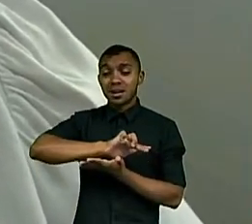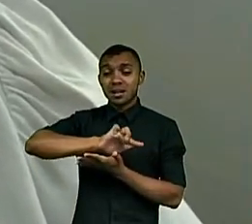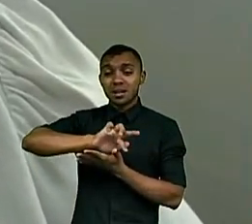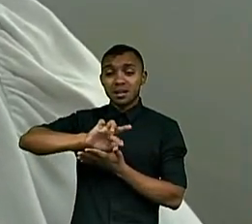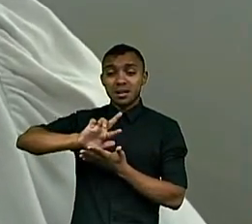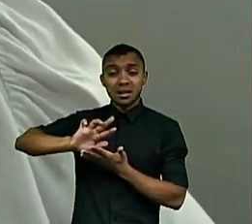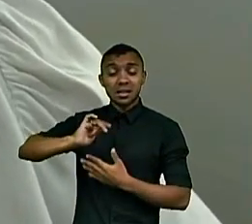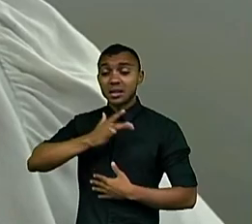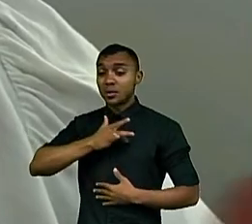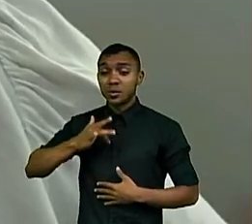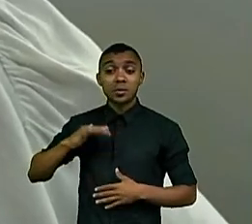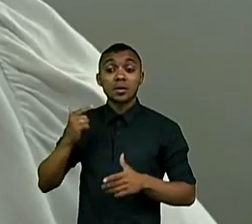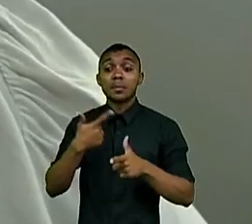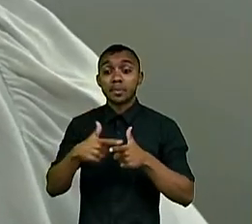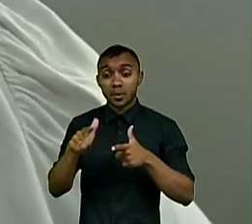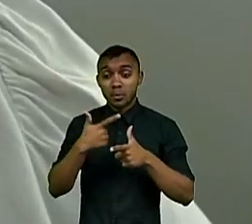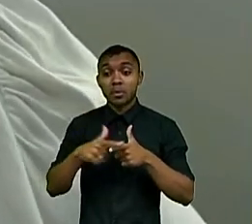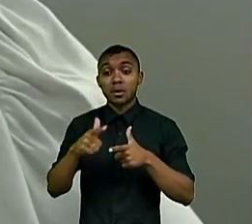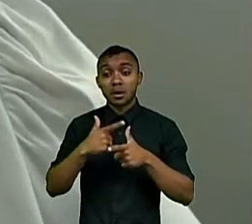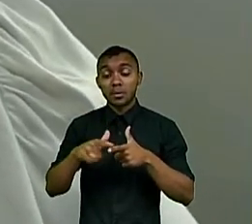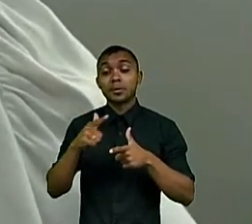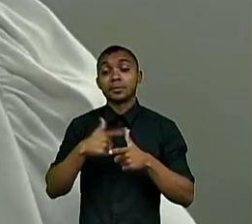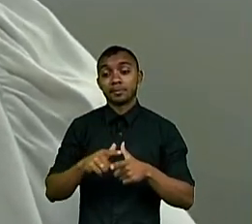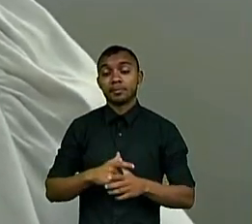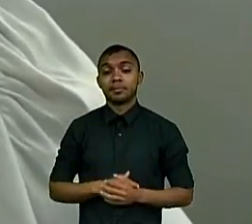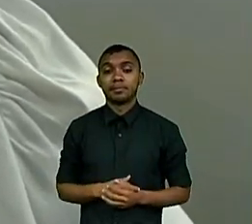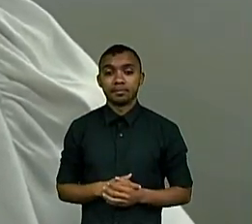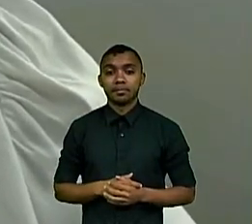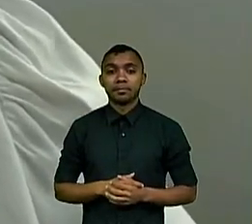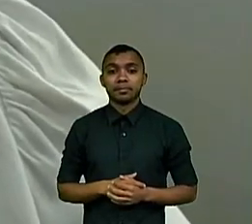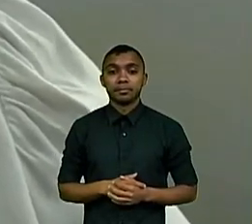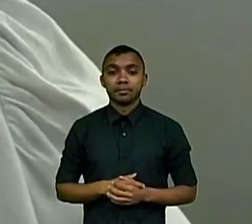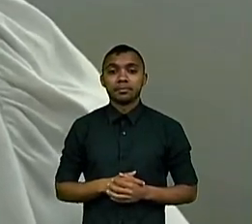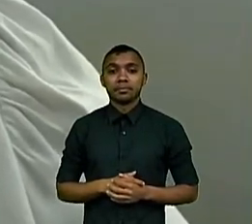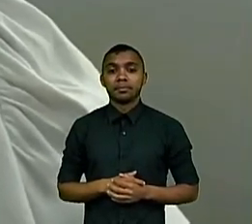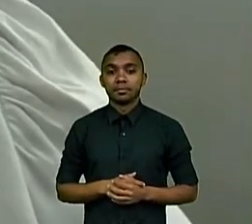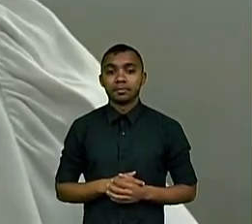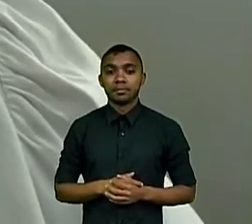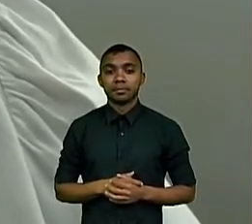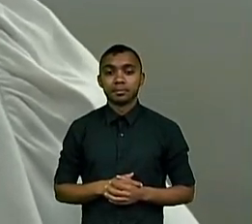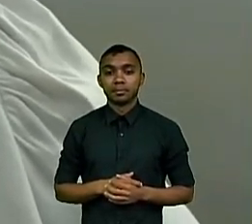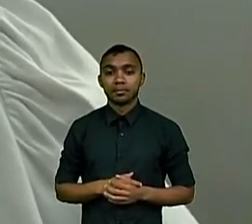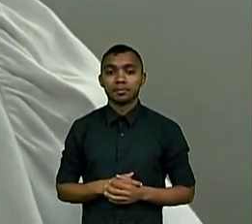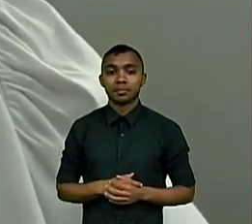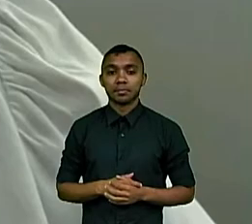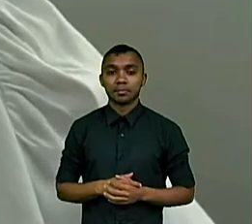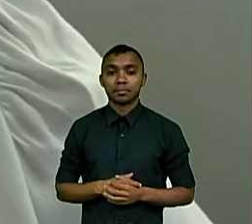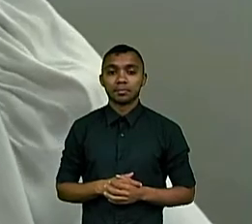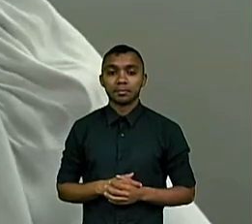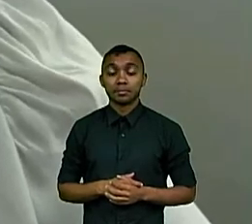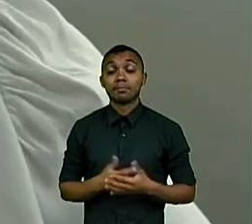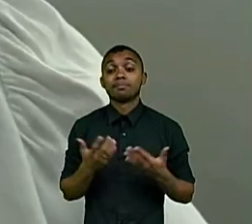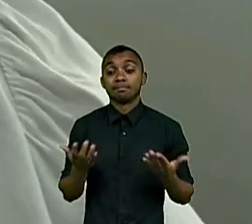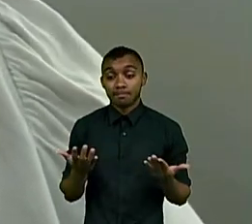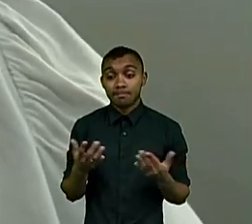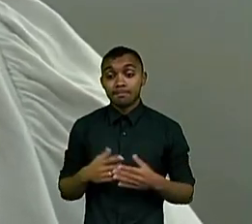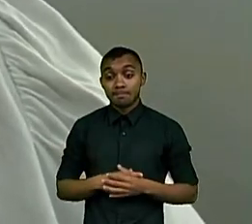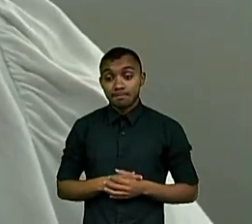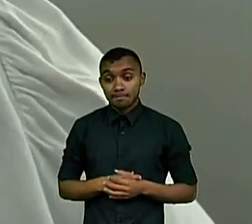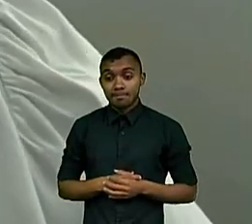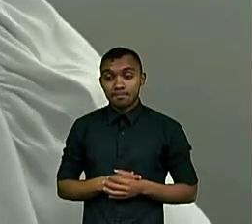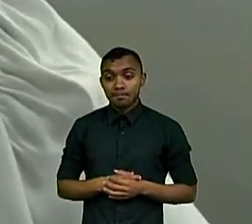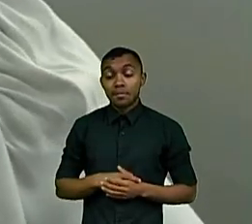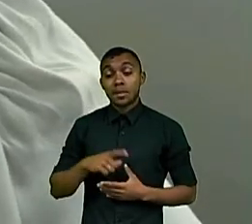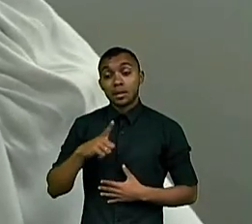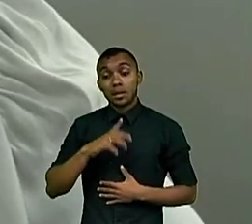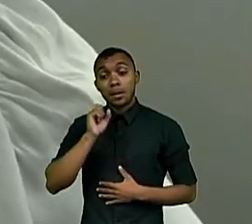Há quem diga também até maiores do que o próprio cigarro comum né então são esses